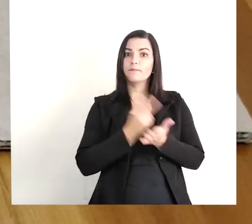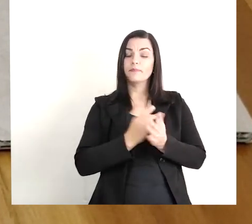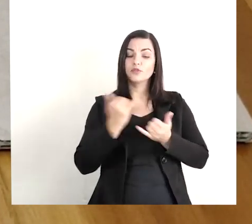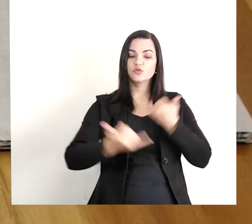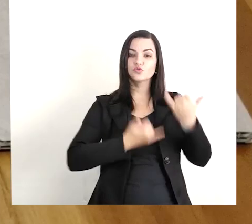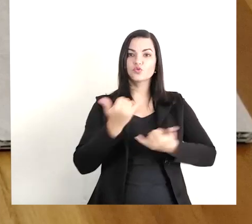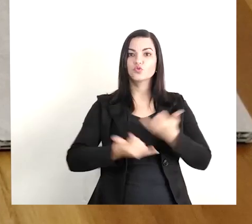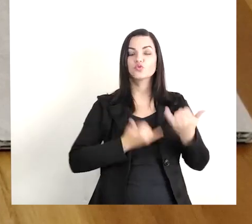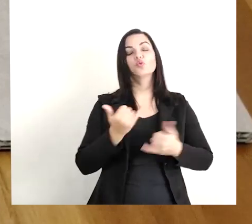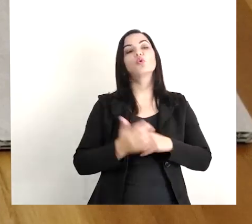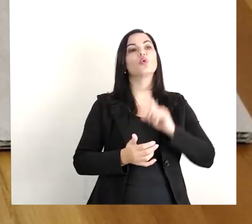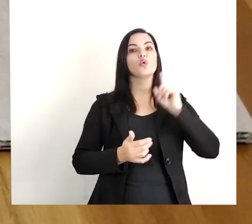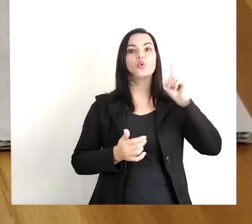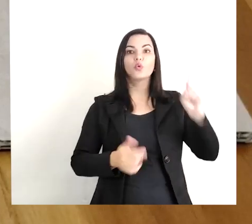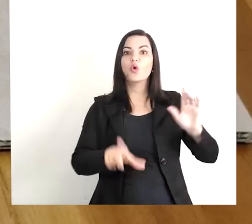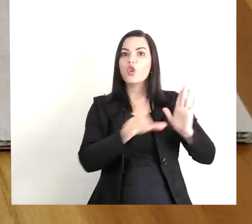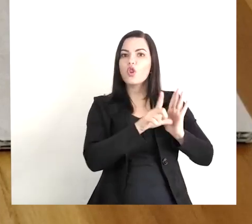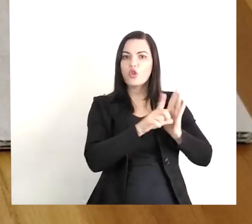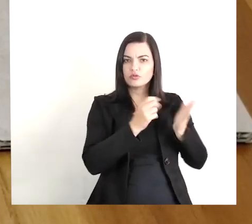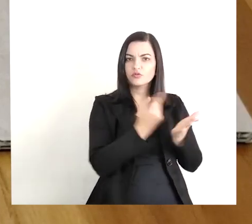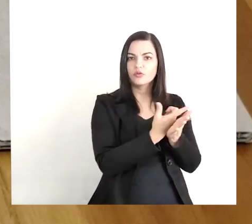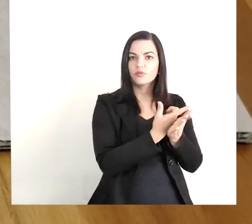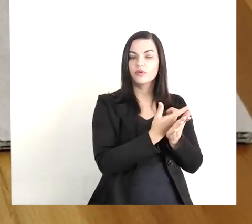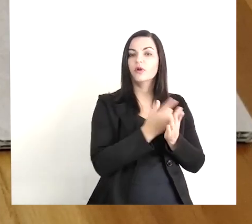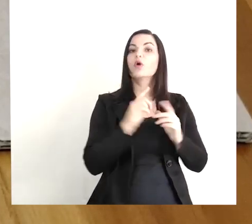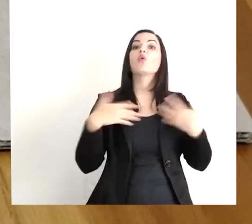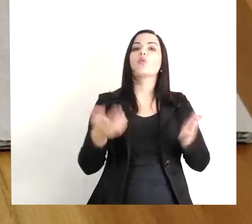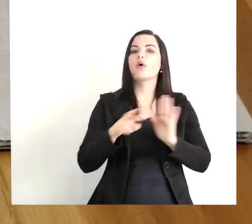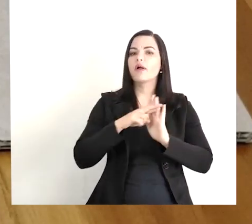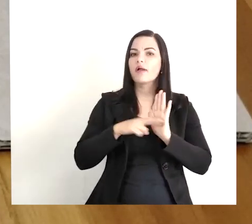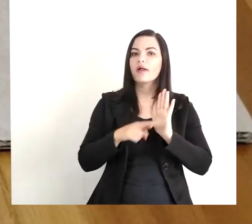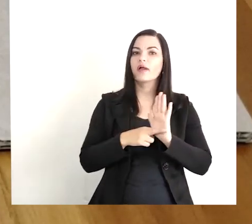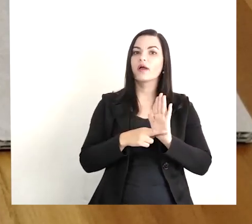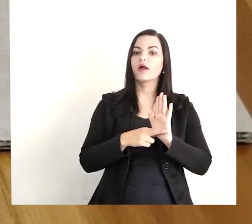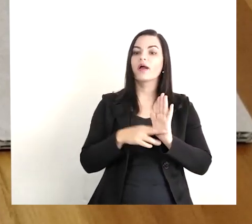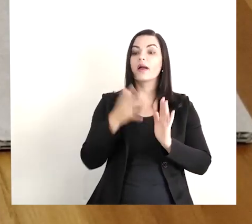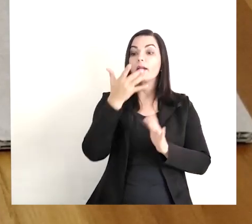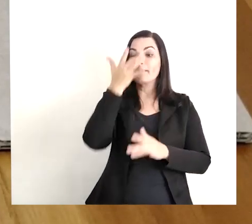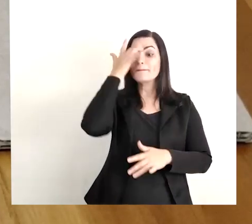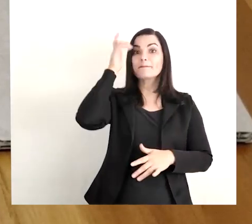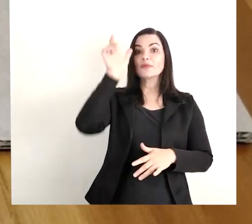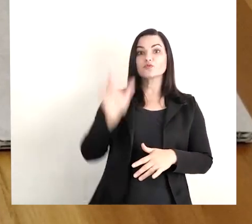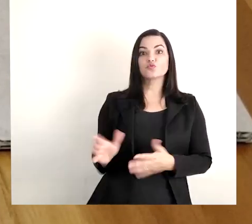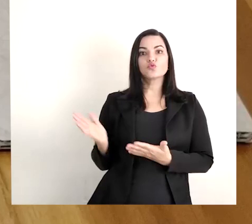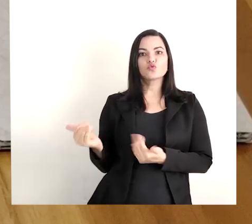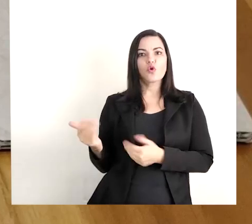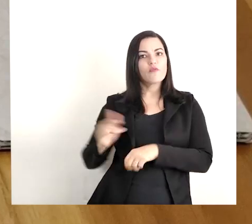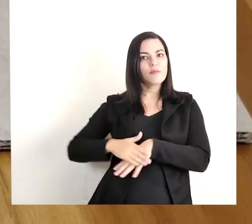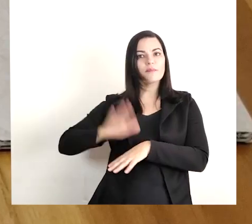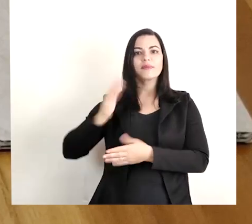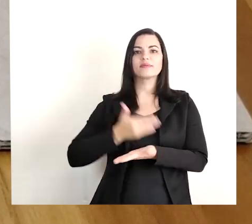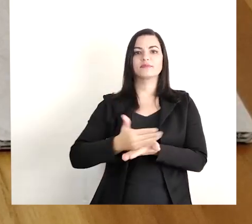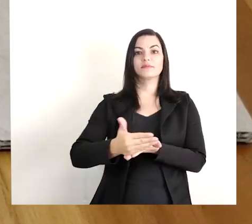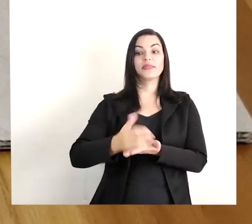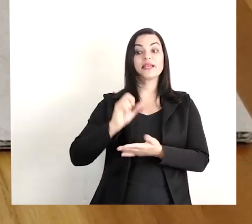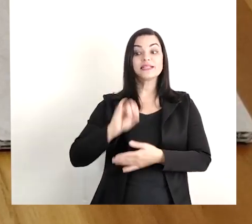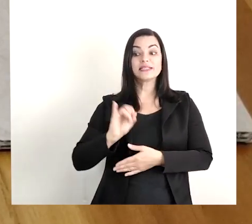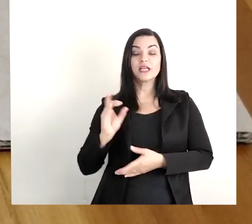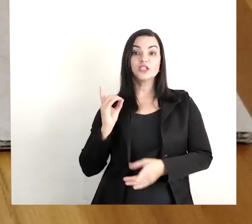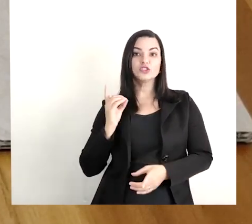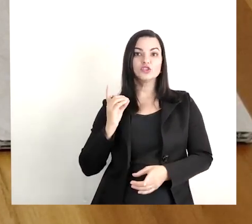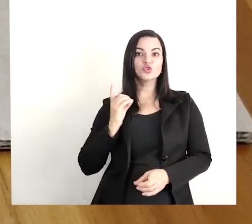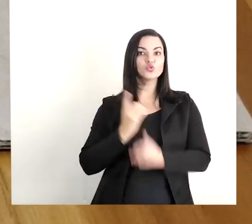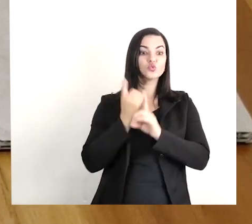o jogador mais novo sempre começa. Ah, e se ela descobrir o par, ela tem